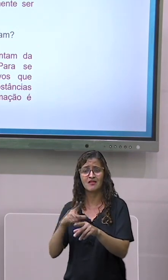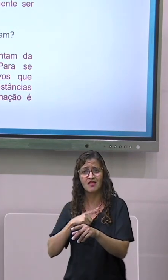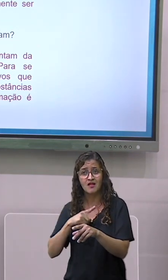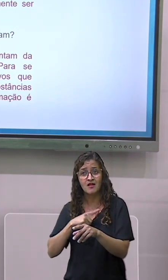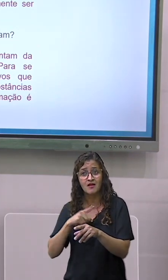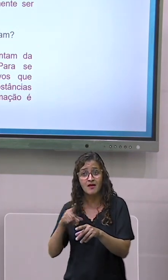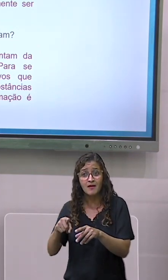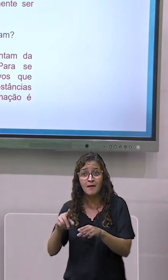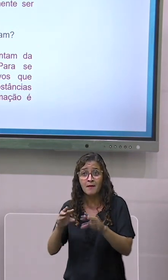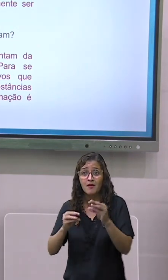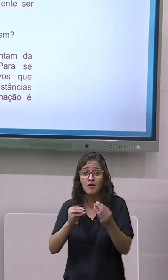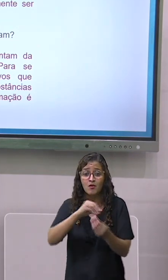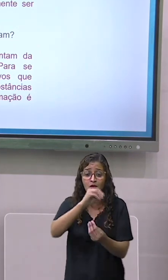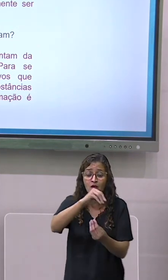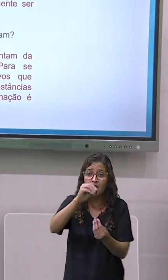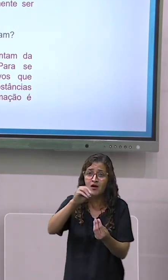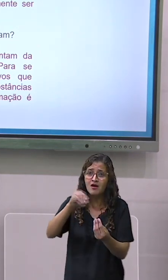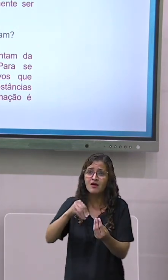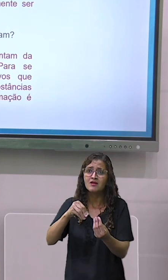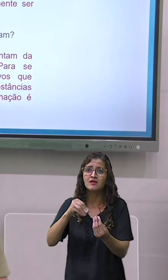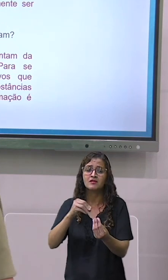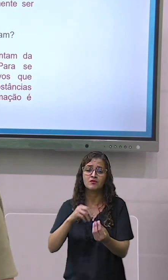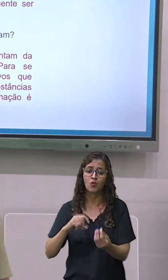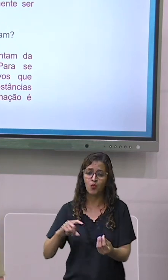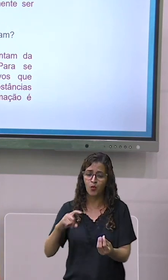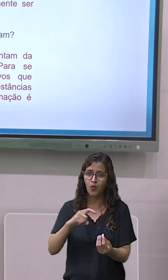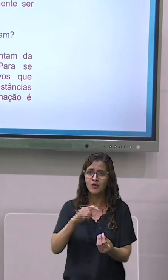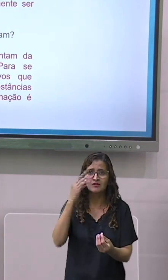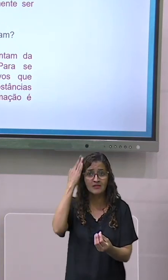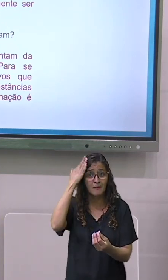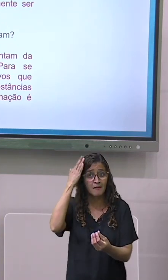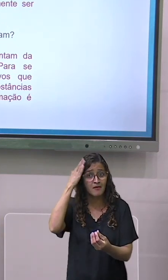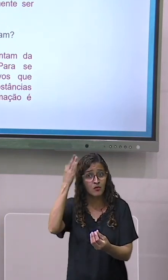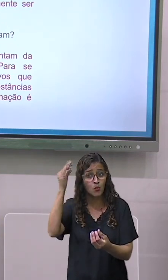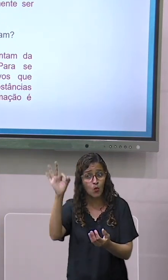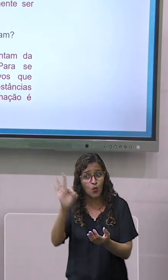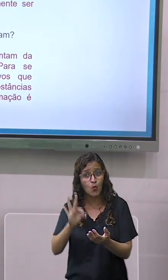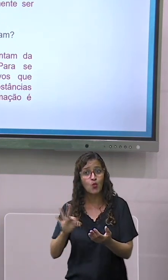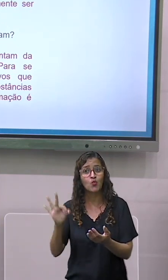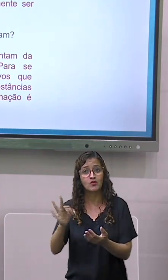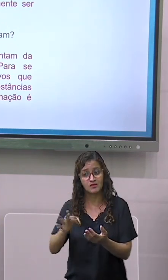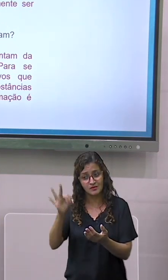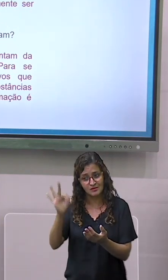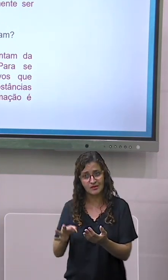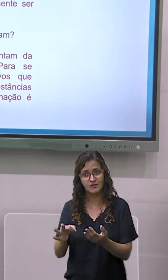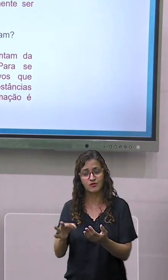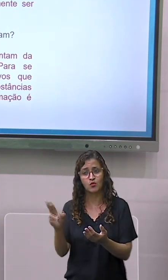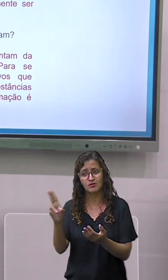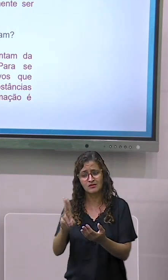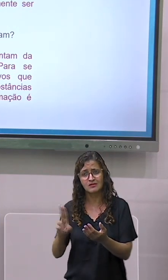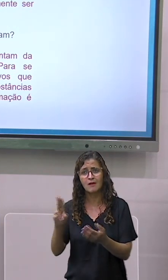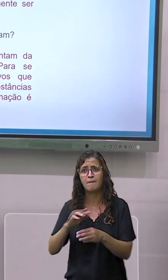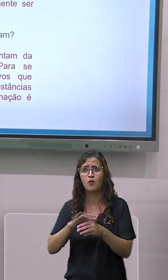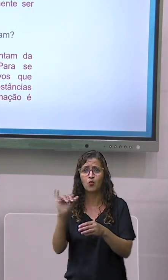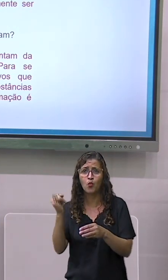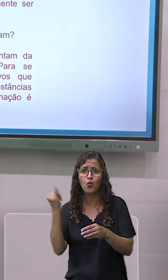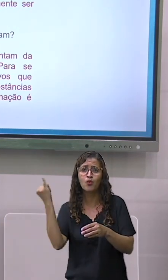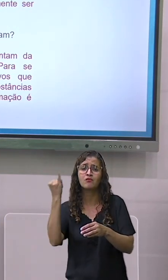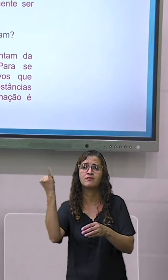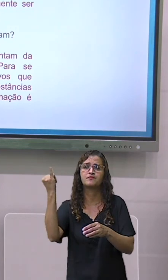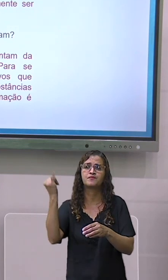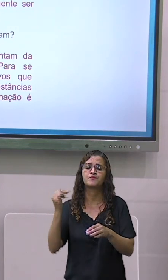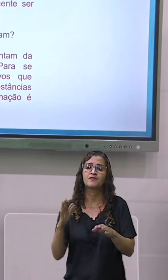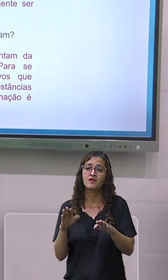e as bactérias. Então, eu fico por aqui. Até a próxima aula. E para acessar nossas